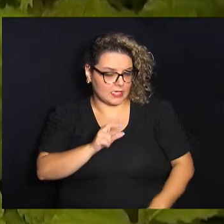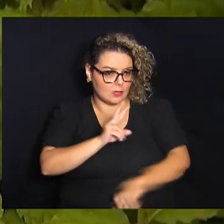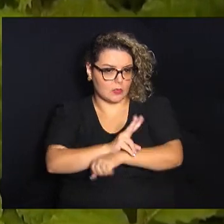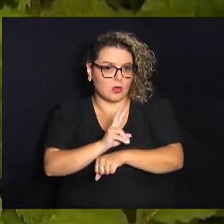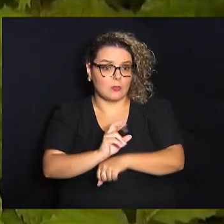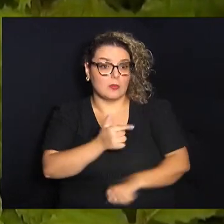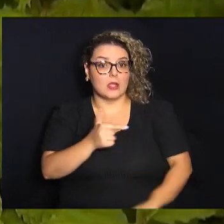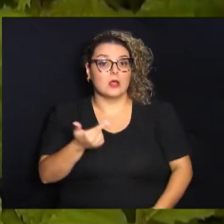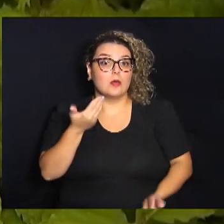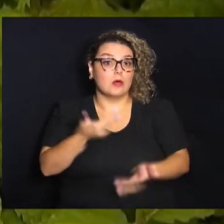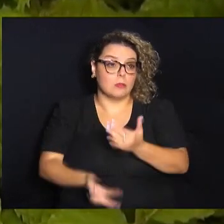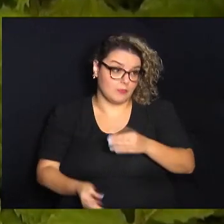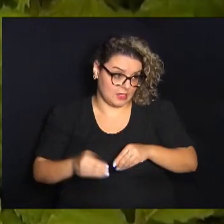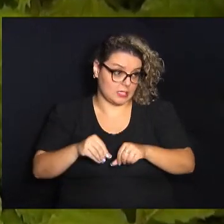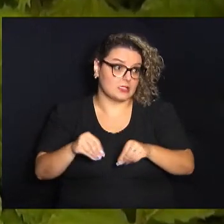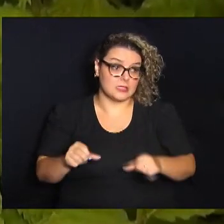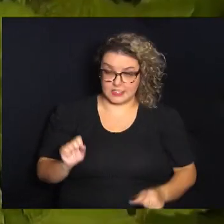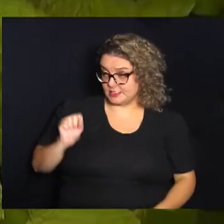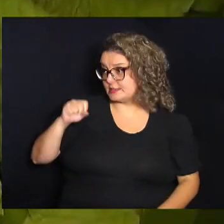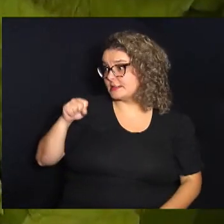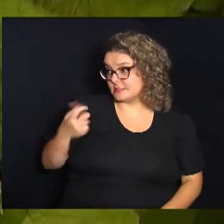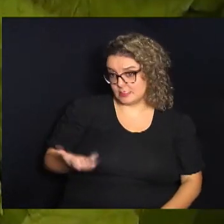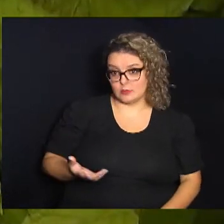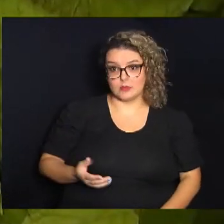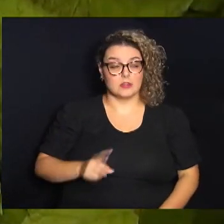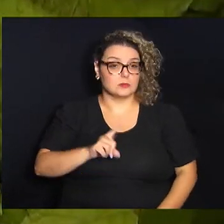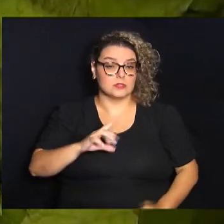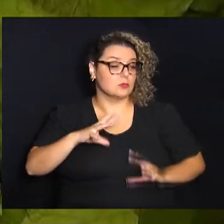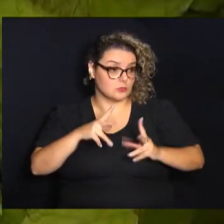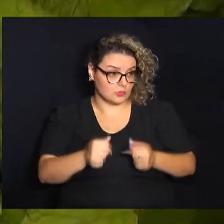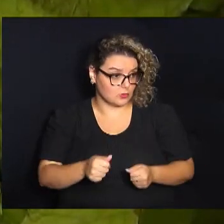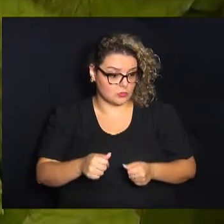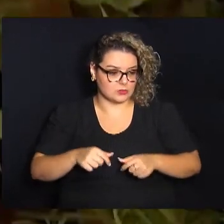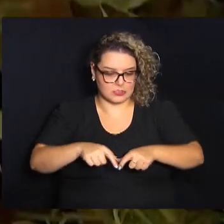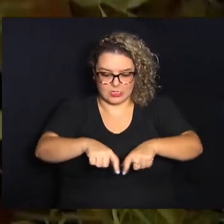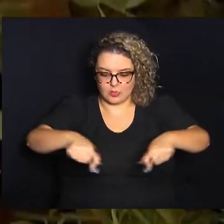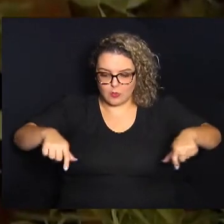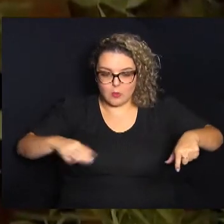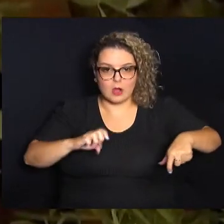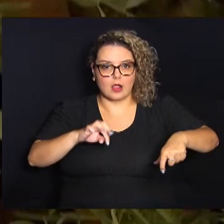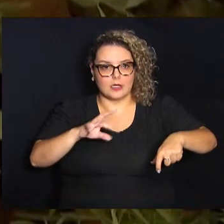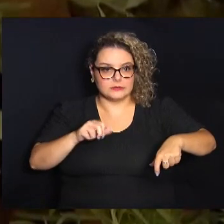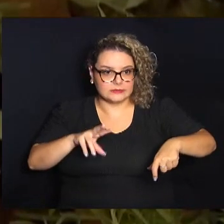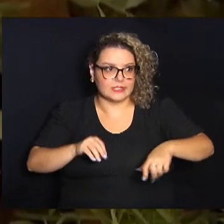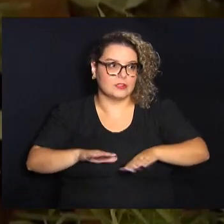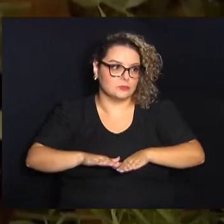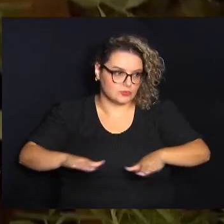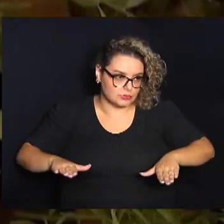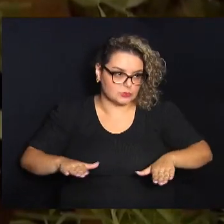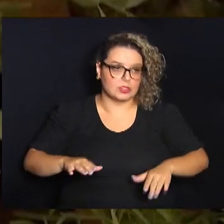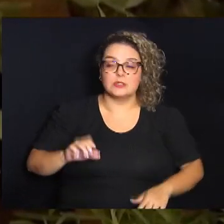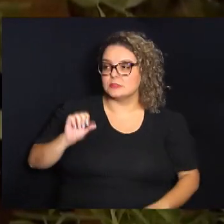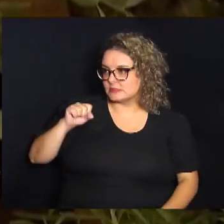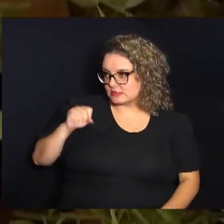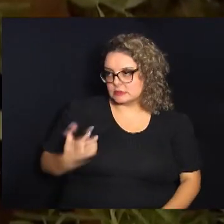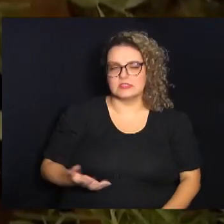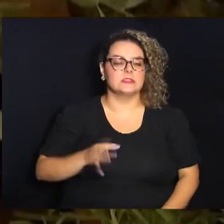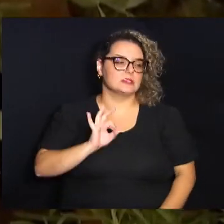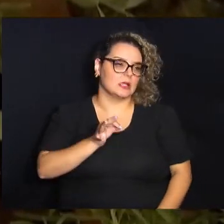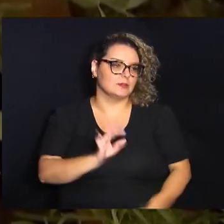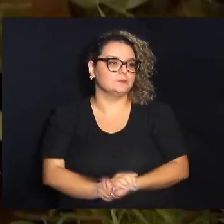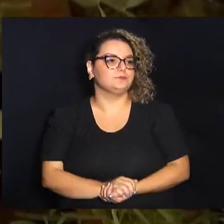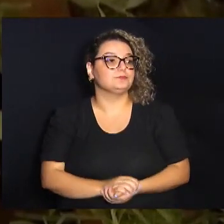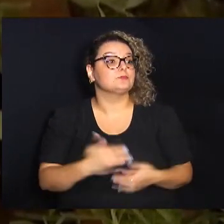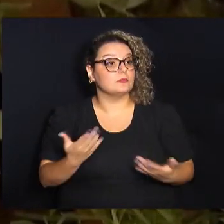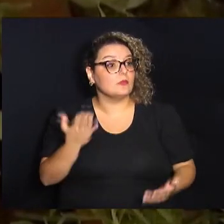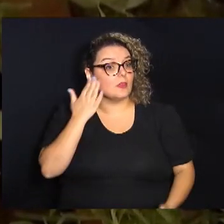haja perda de terra, né? Exatamente. Porque nem todo mundo tem um canteiro para plantar no chão, né? Exatamente. Até a gente queria saber de você quais são